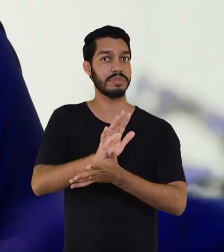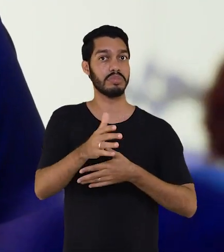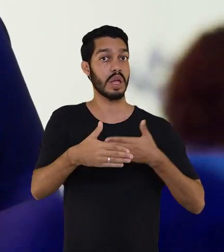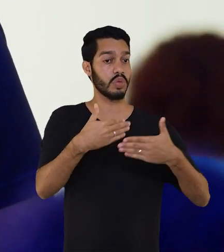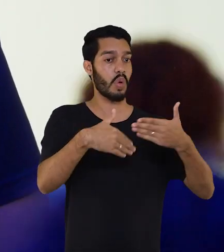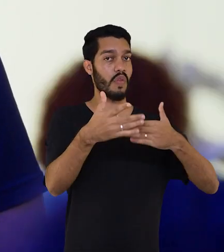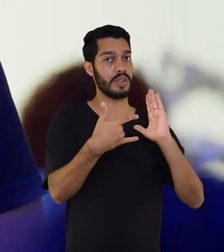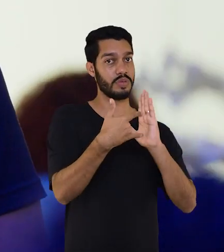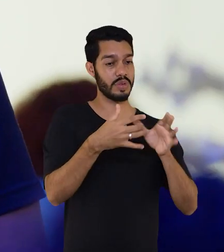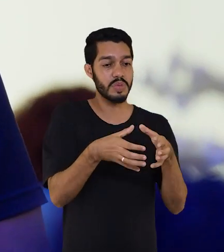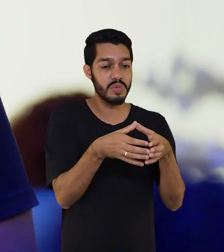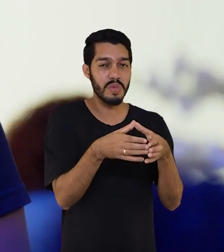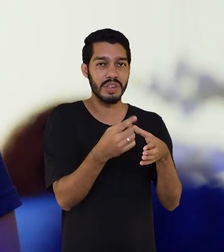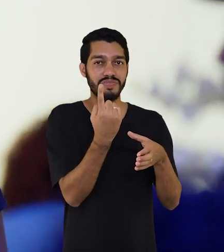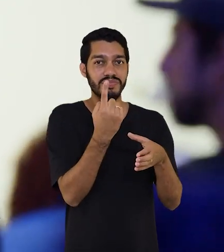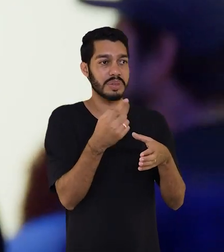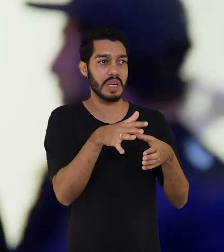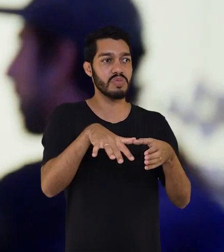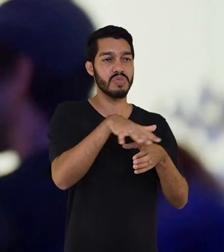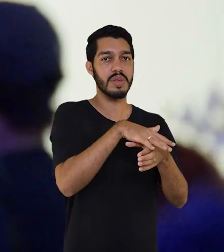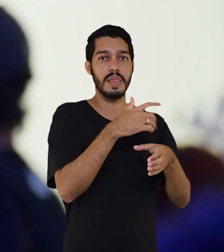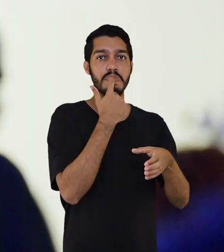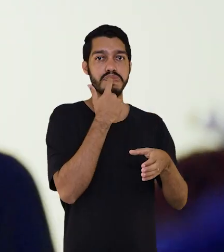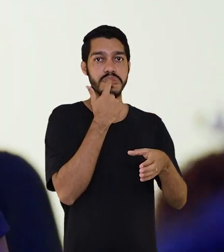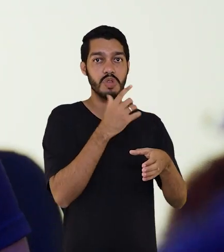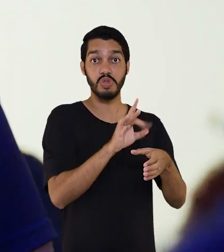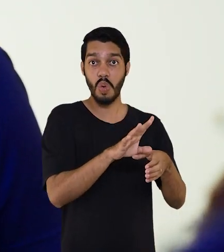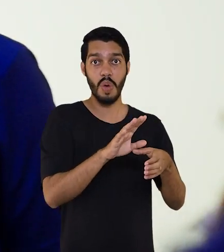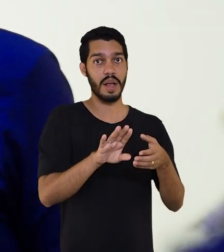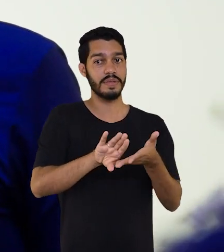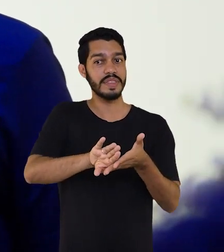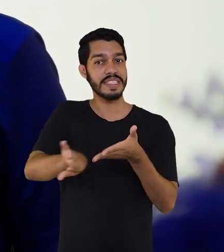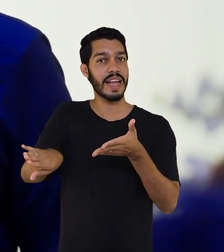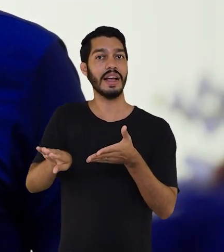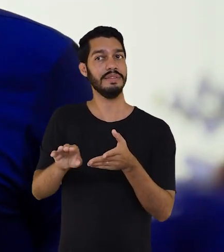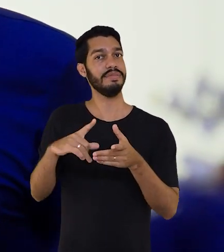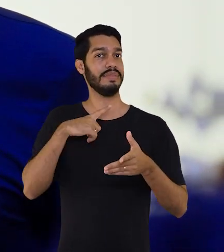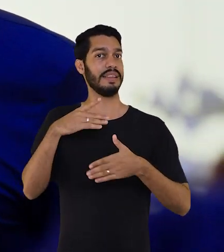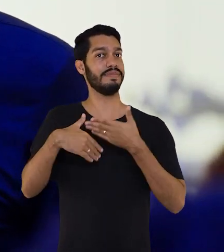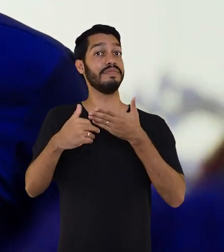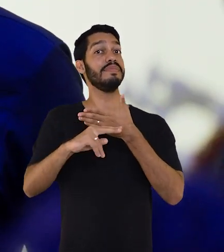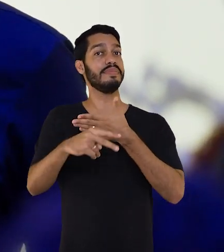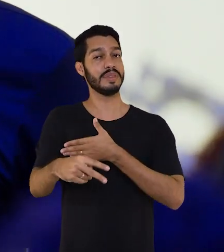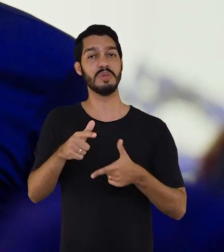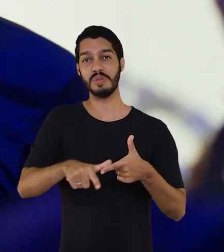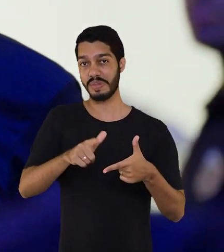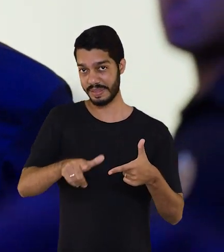desenvolvem software com um grupo único, de um território único e que dá, geralmente, esses